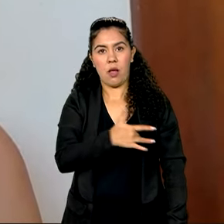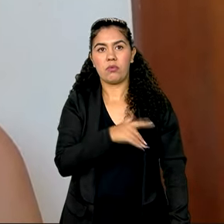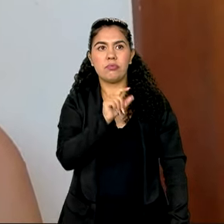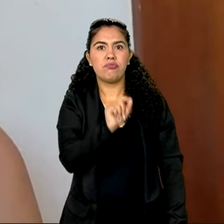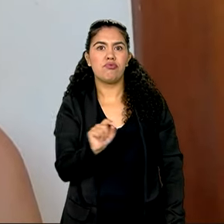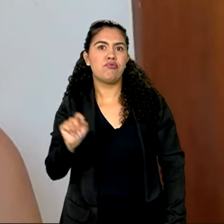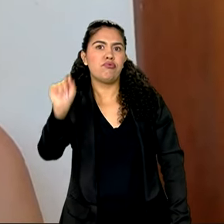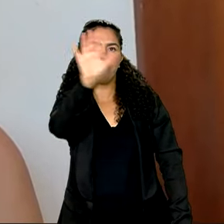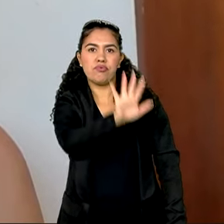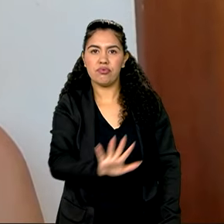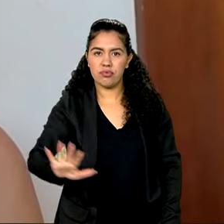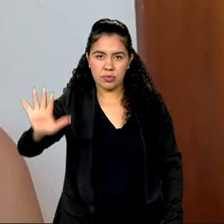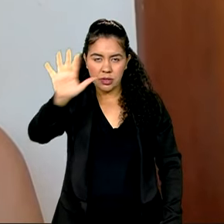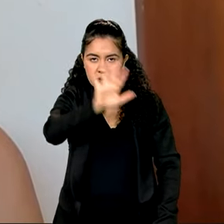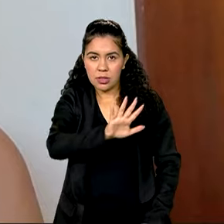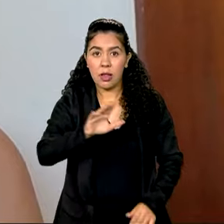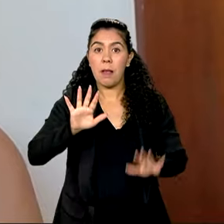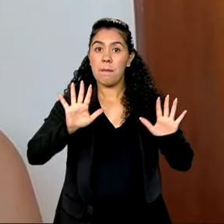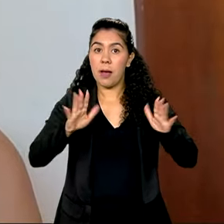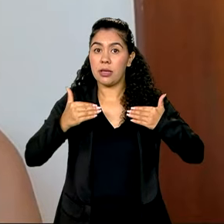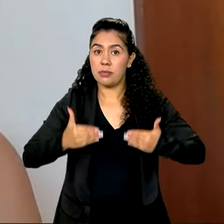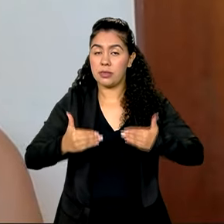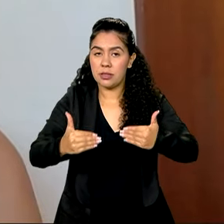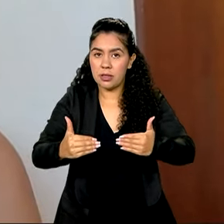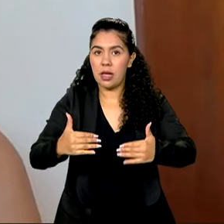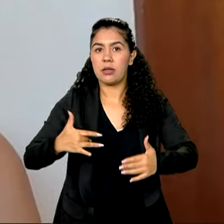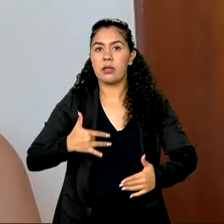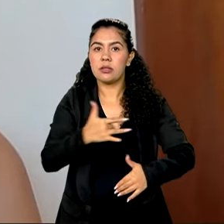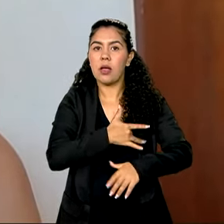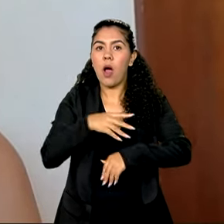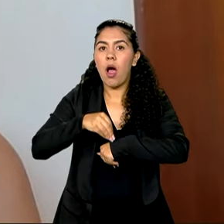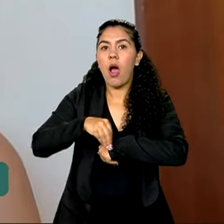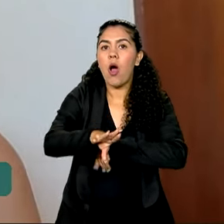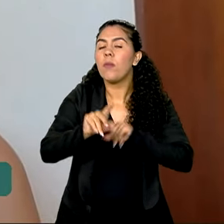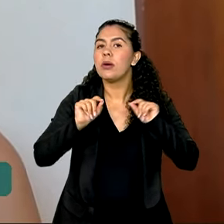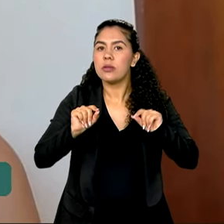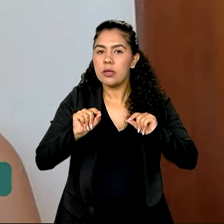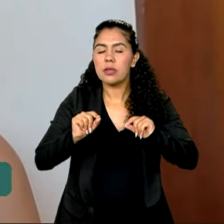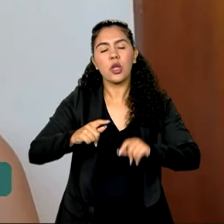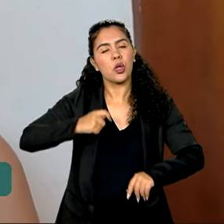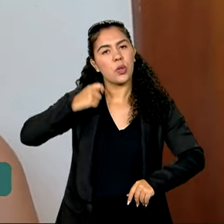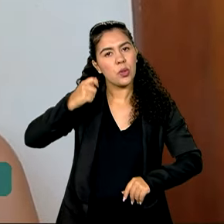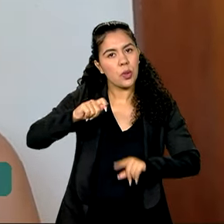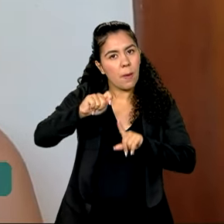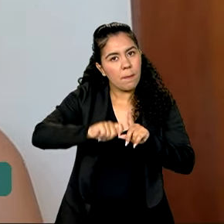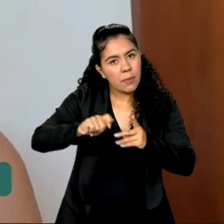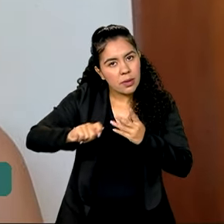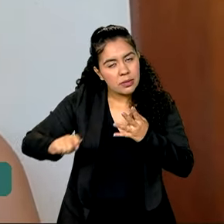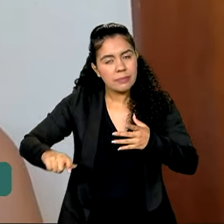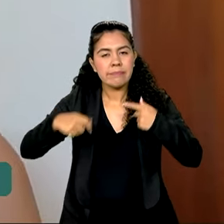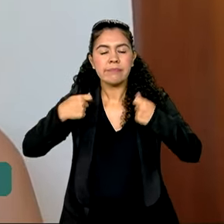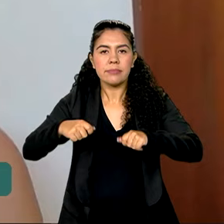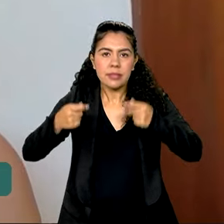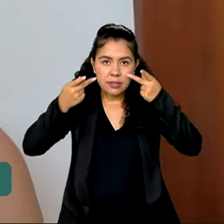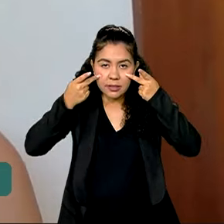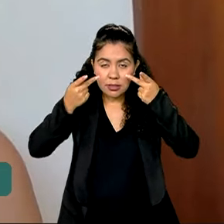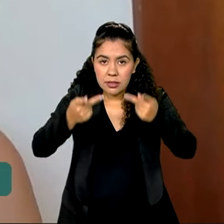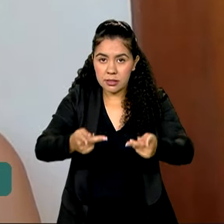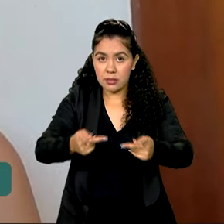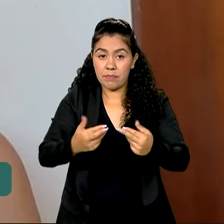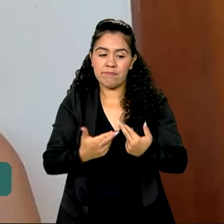Saúde recomenda que esses profissionais visitem mensalmente todos os domicílios sob sua responsabilidade. Então, no ano